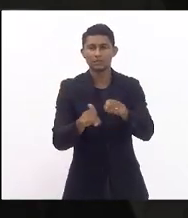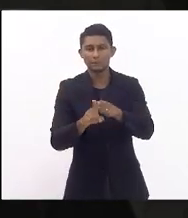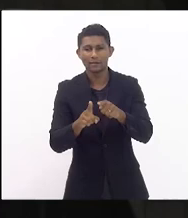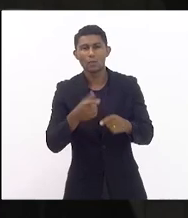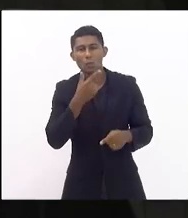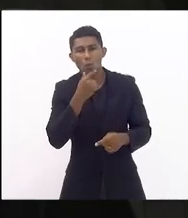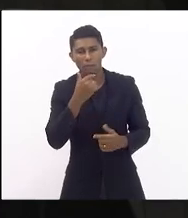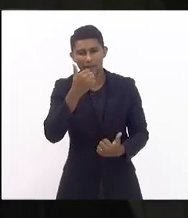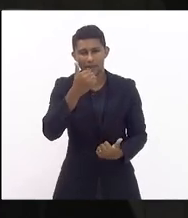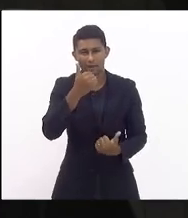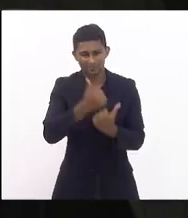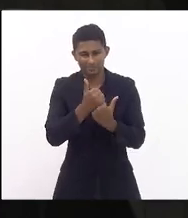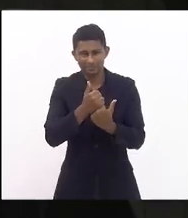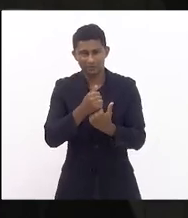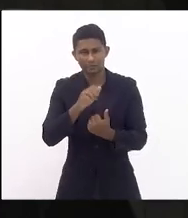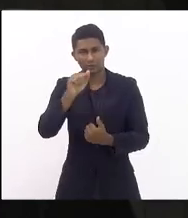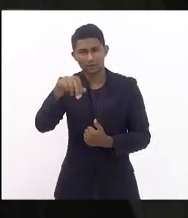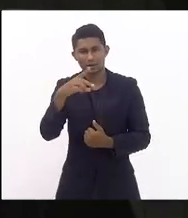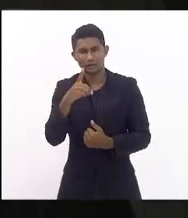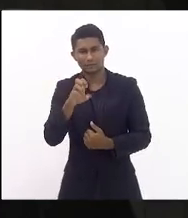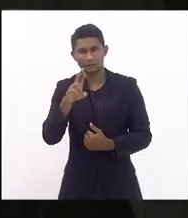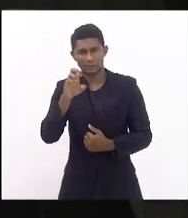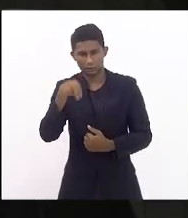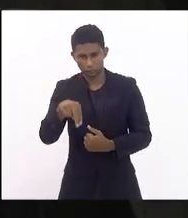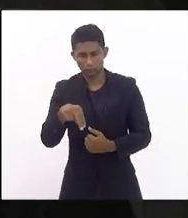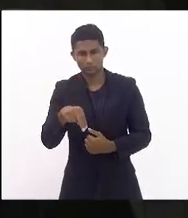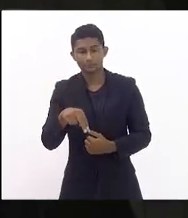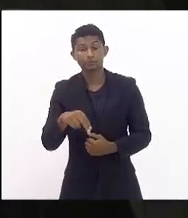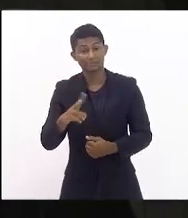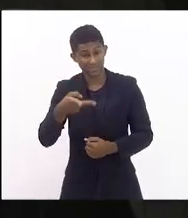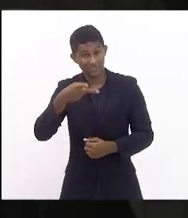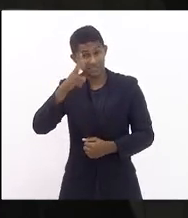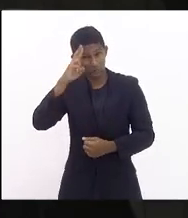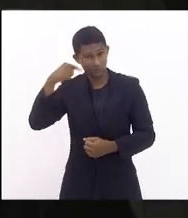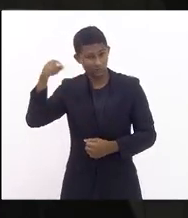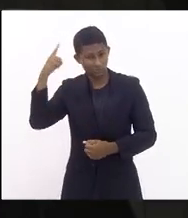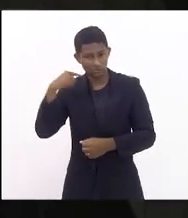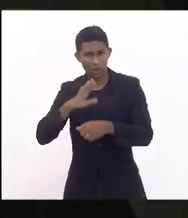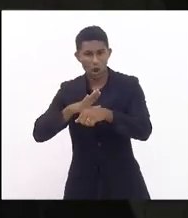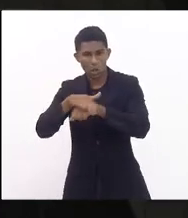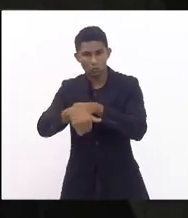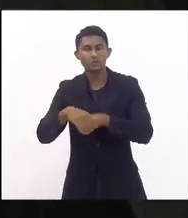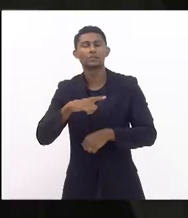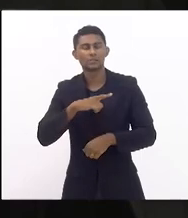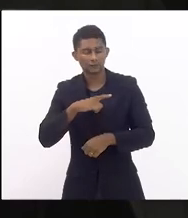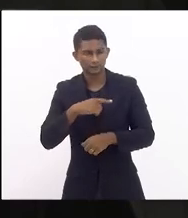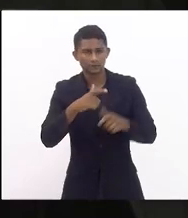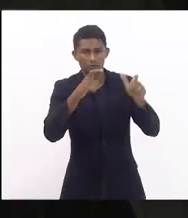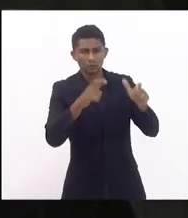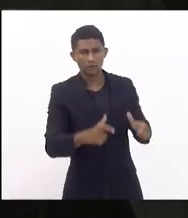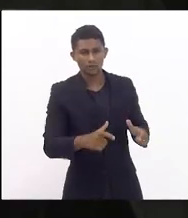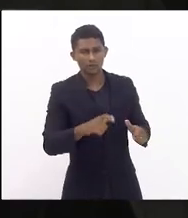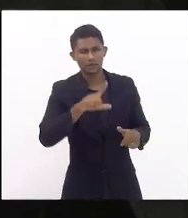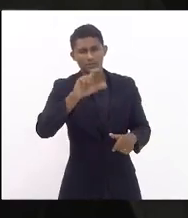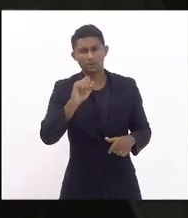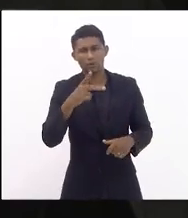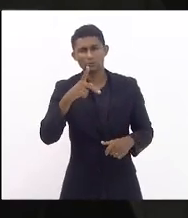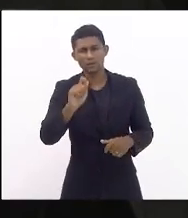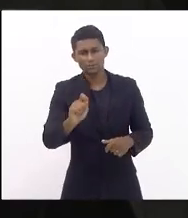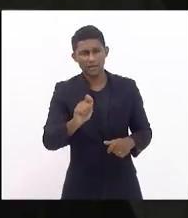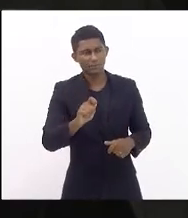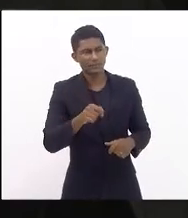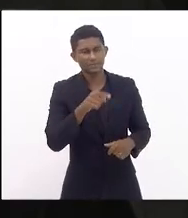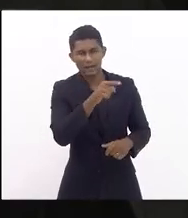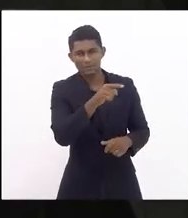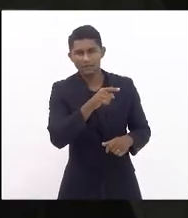À noite da segunda-feira, participei de uma atividade no Circo Voador, na Lapa, uma atividade cultural,